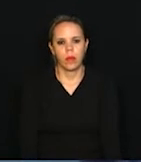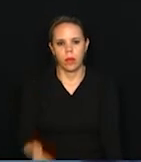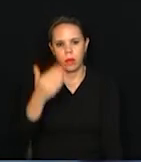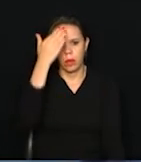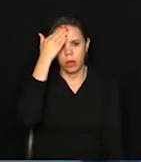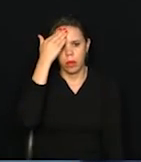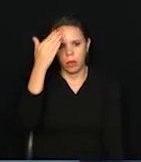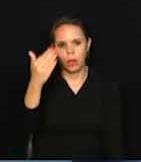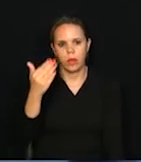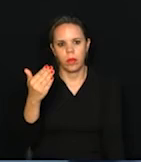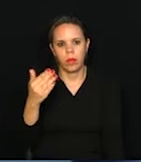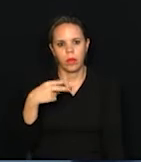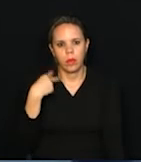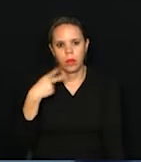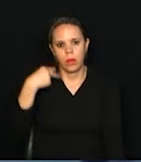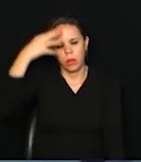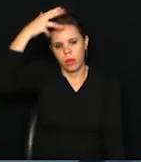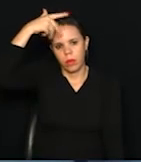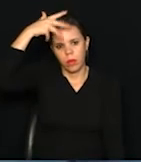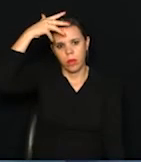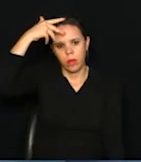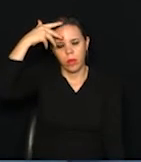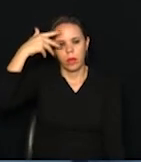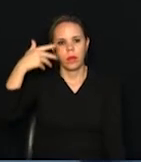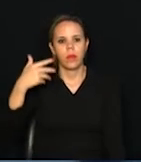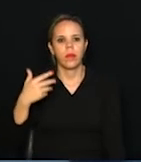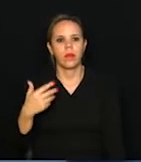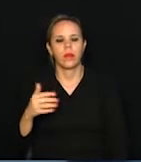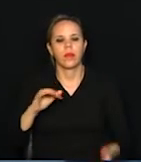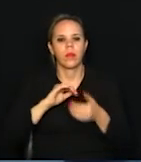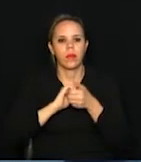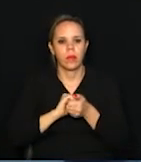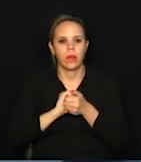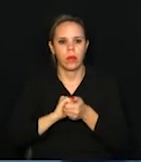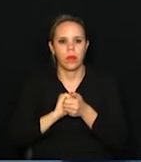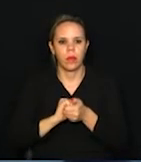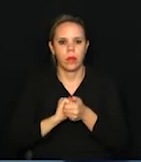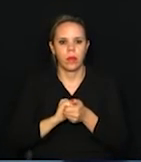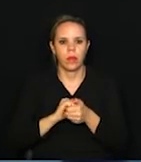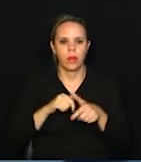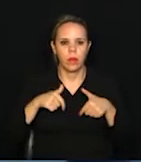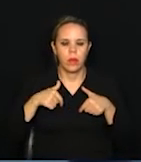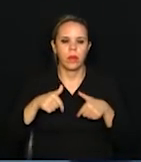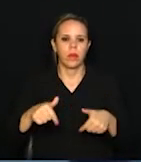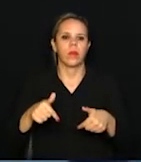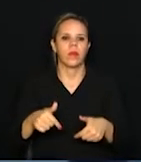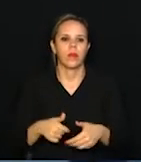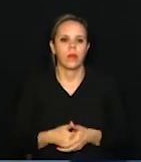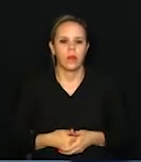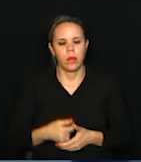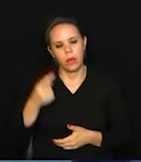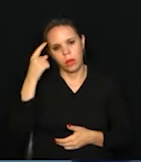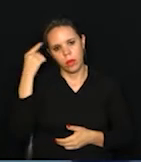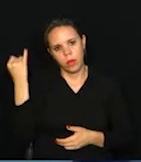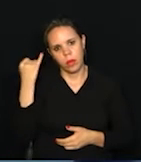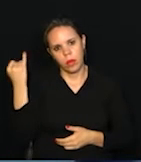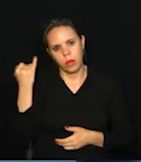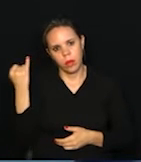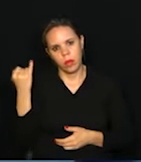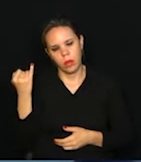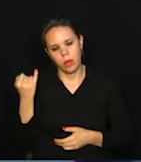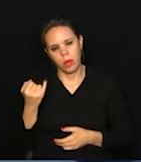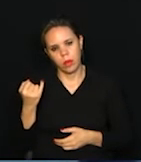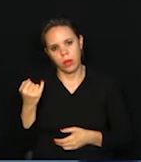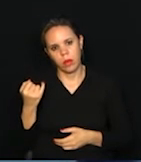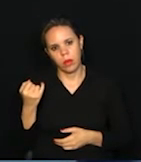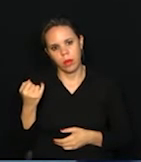Obrigado, vereador Rodrigo. Quero também cumprimentá-lo por esta iniciativa. Penso que é muito importante e,